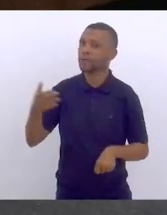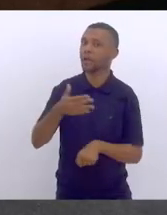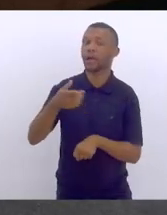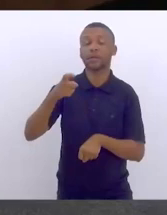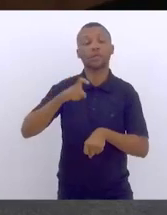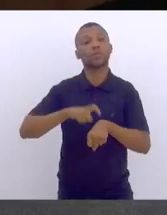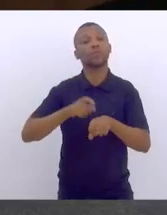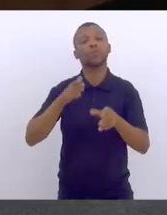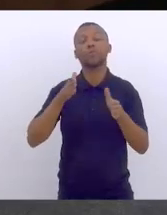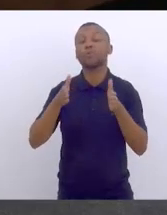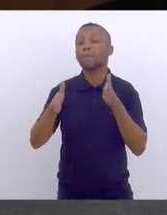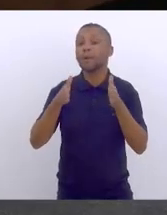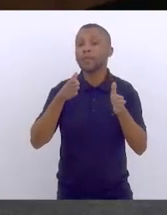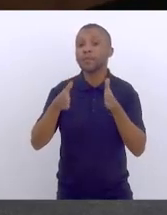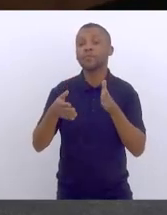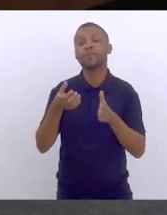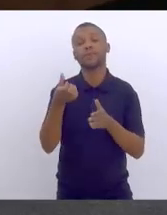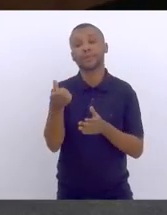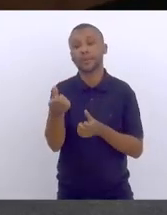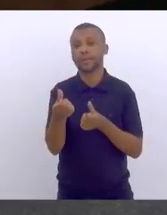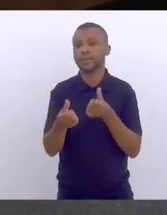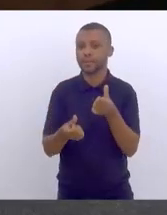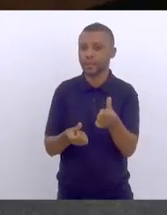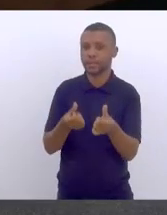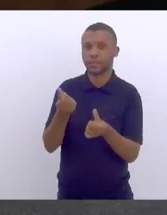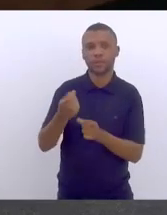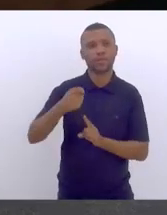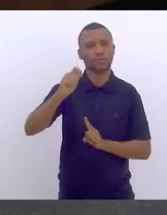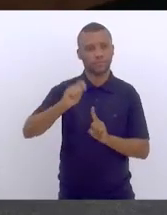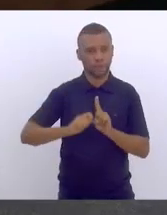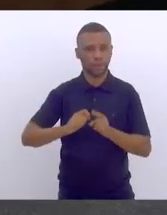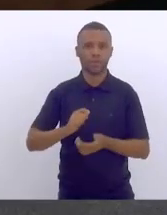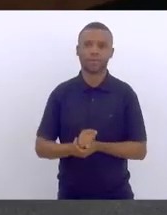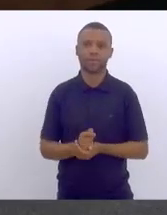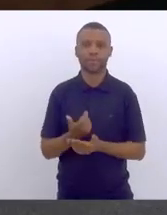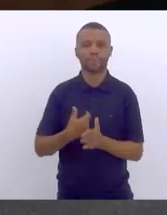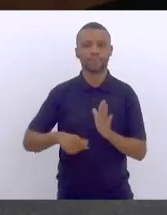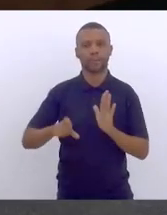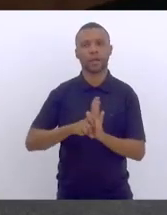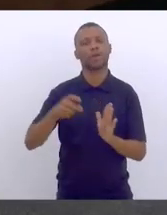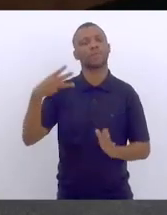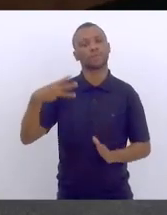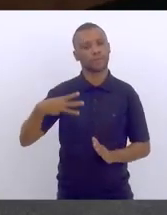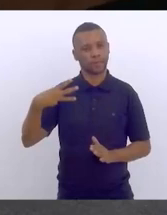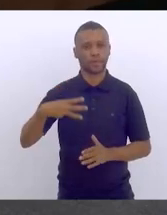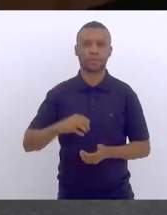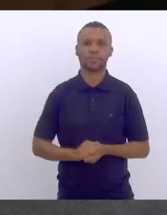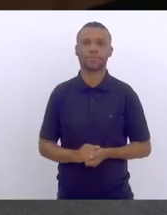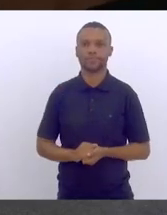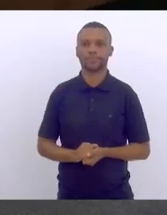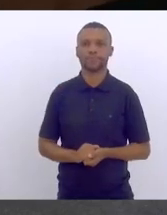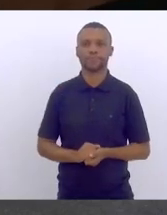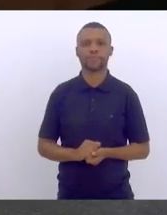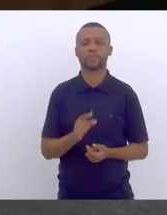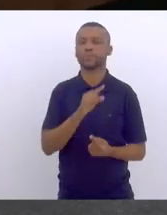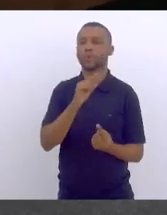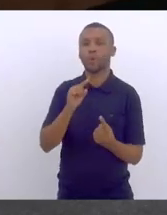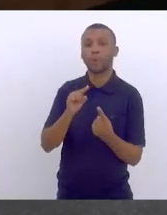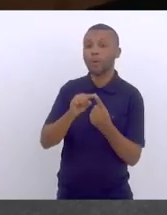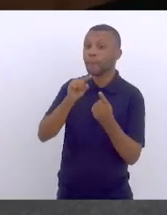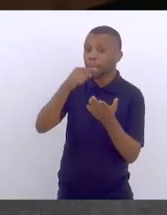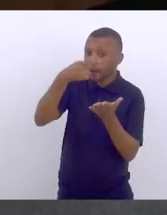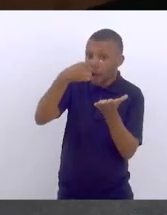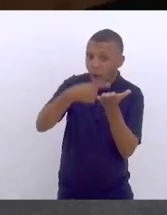período mínimo de 6 meses. Parágrafo 3º, senhor presidente, que foi objeto de